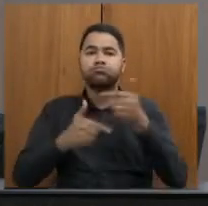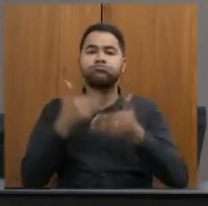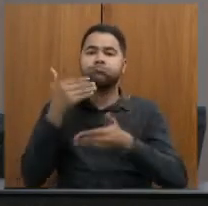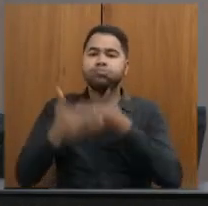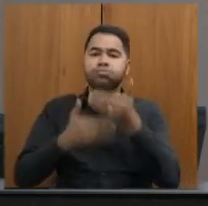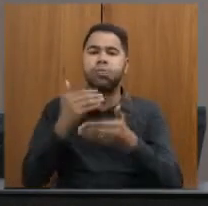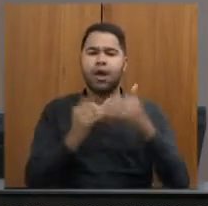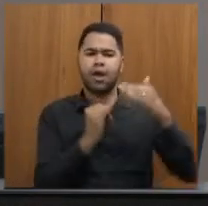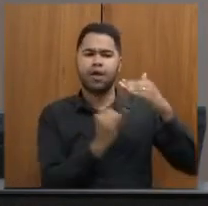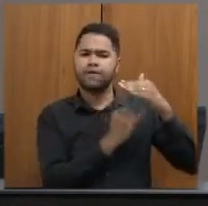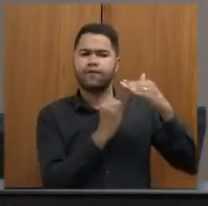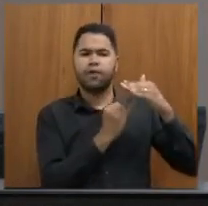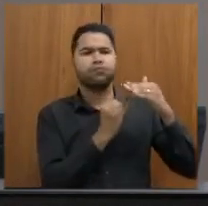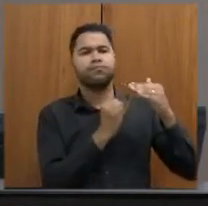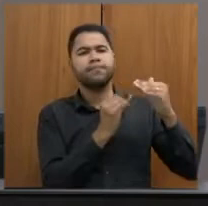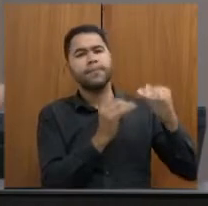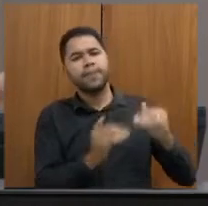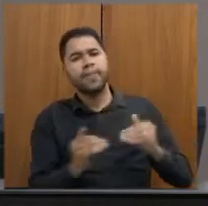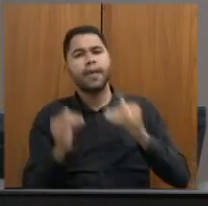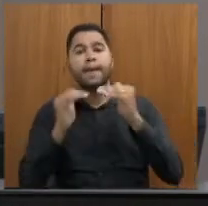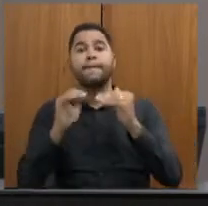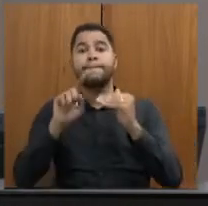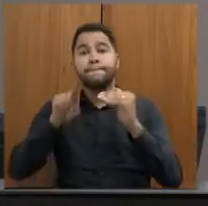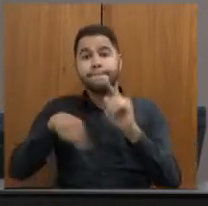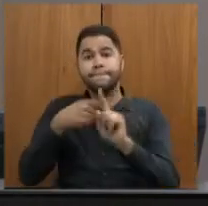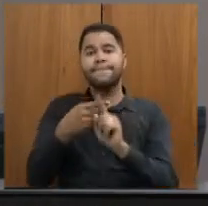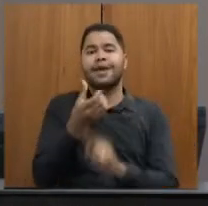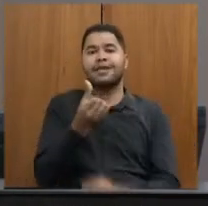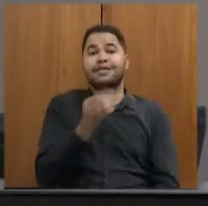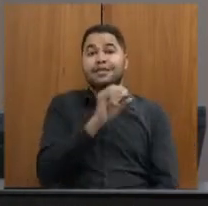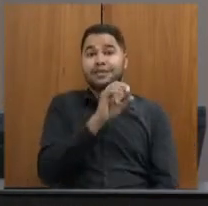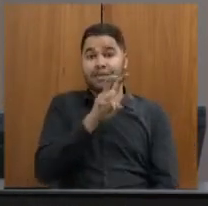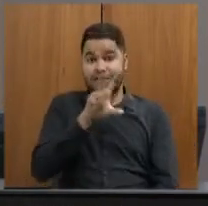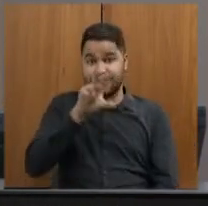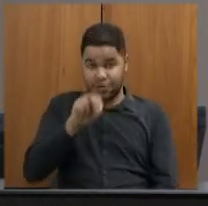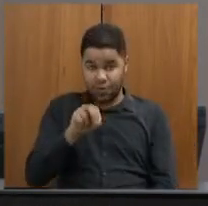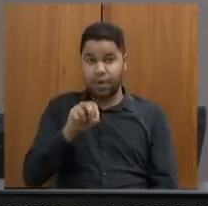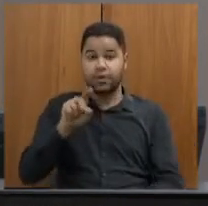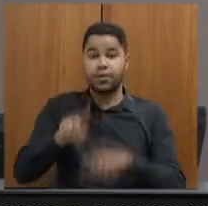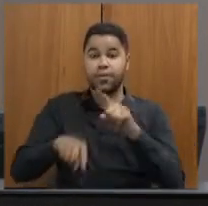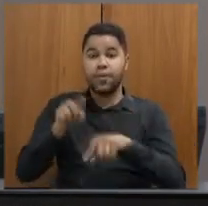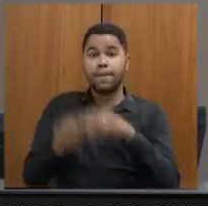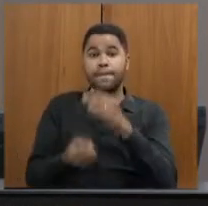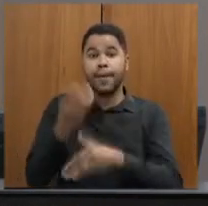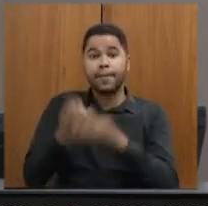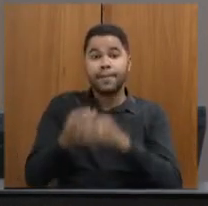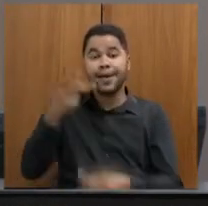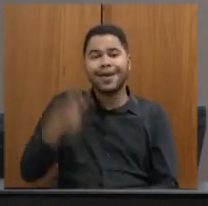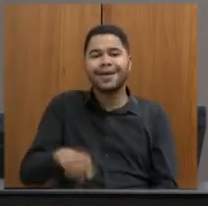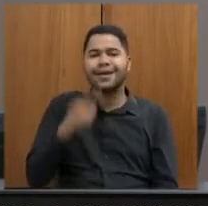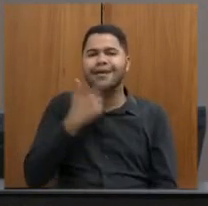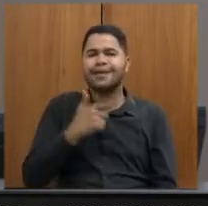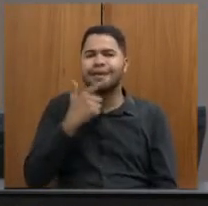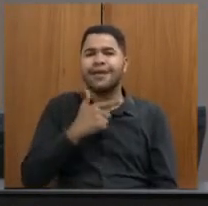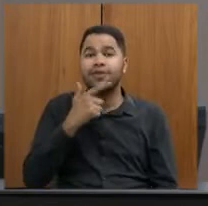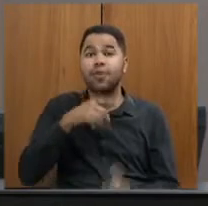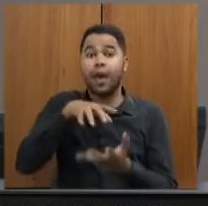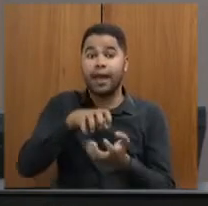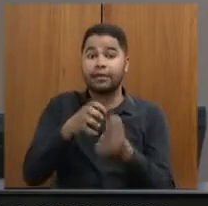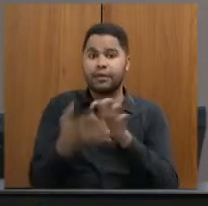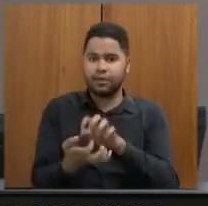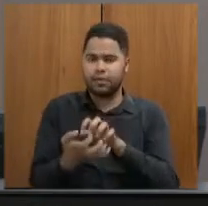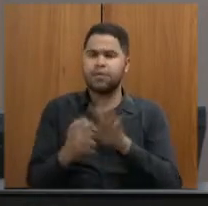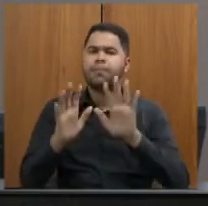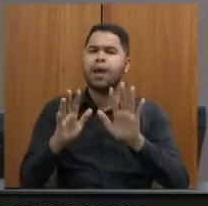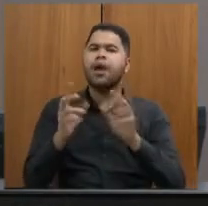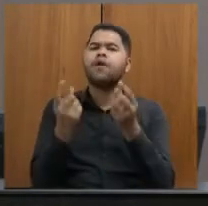informalidade mas 650 produtores de queijo artesanal em Minas Gerais O quê que significa isso esse